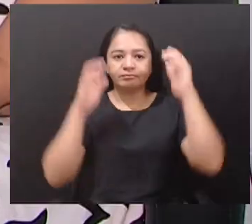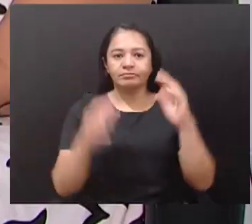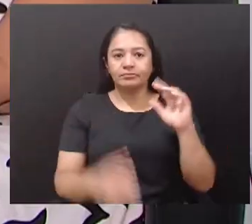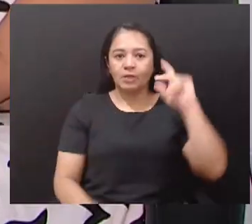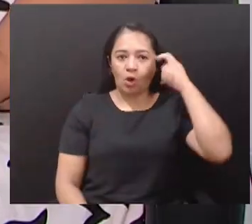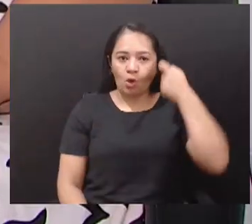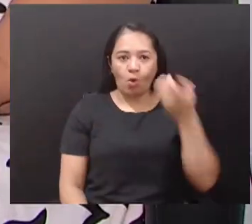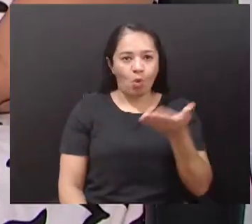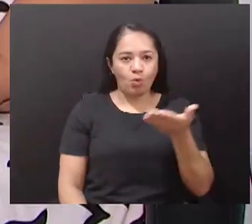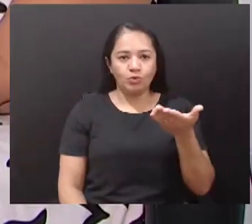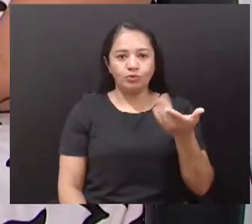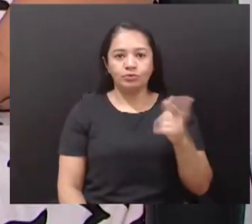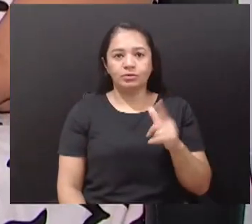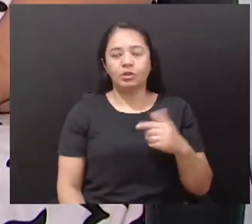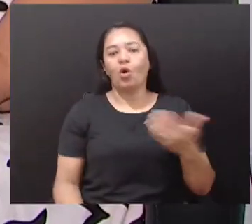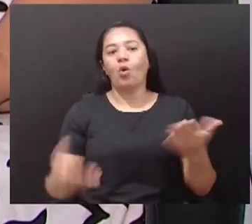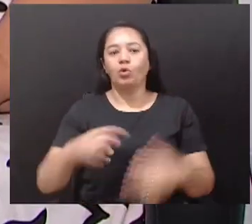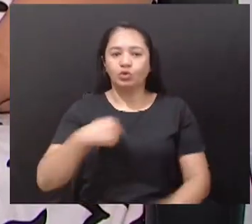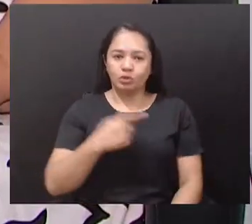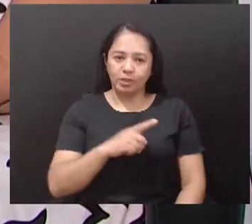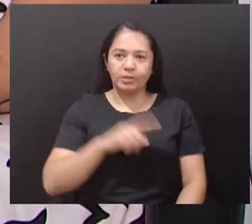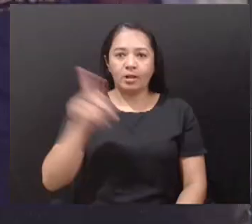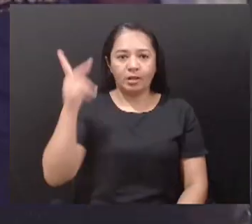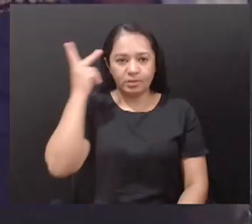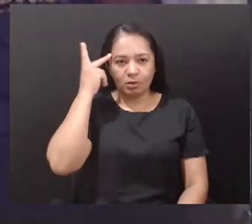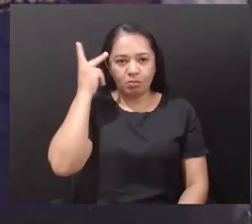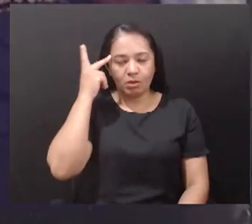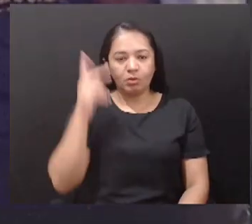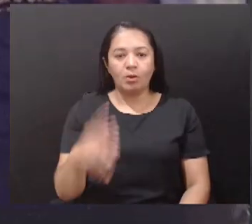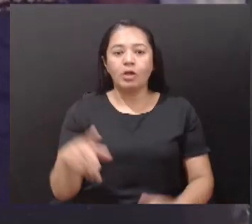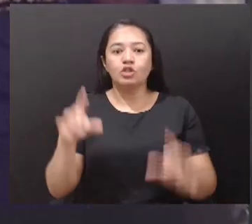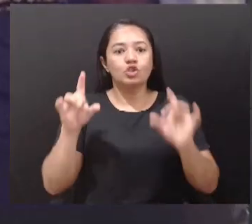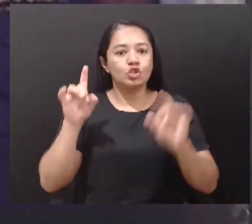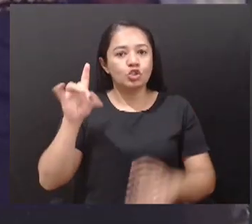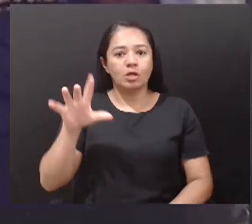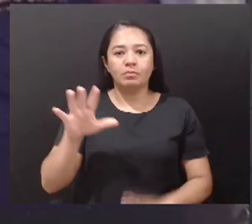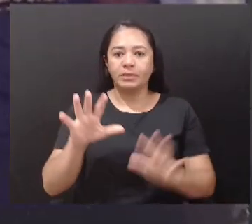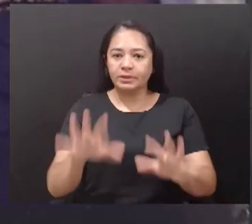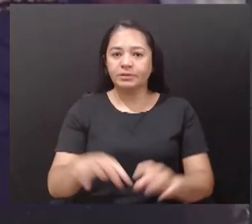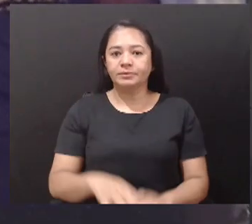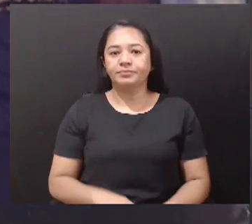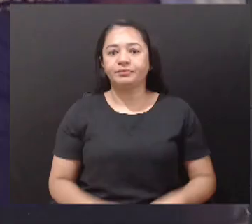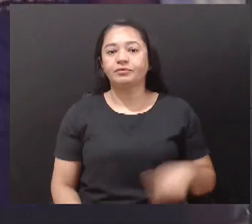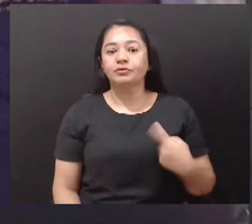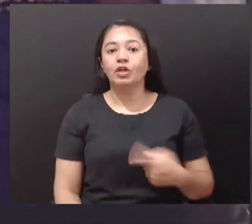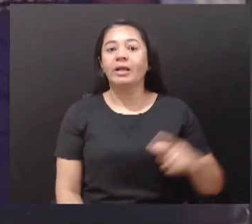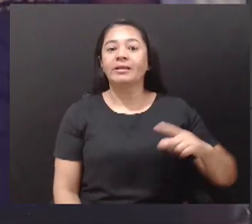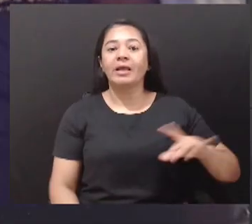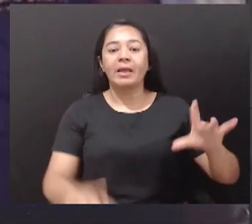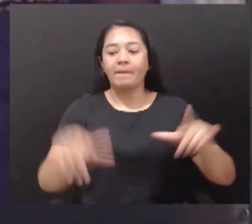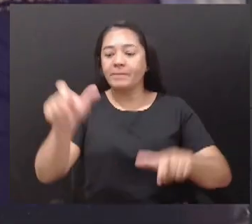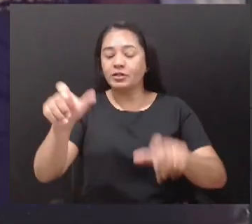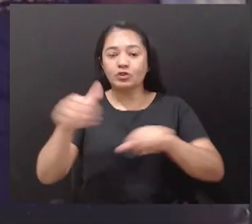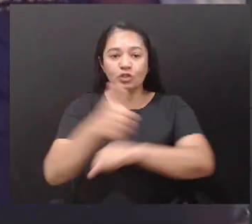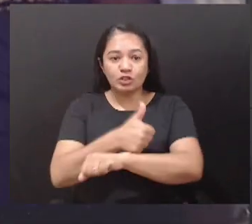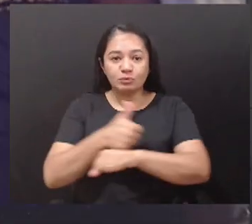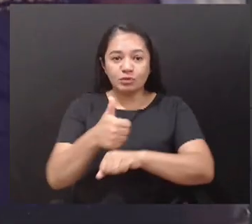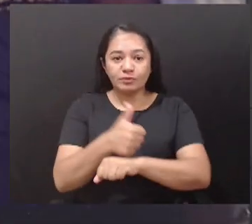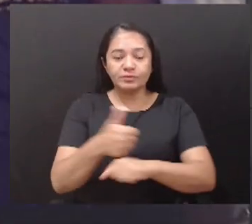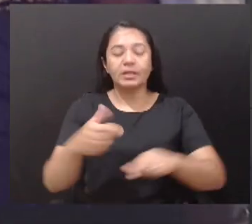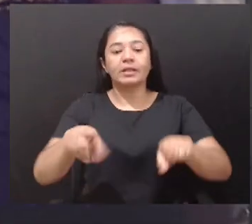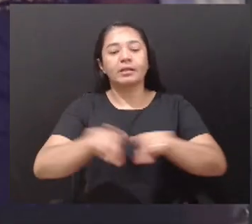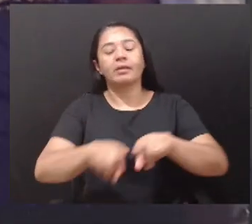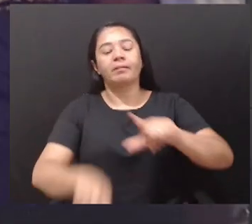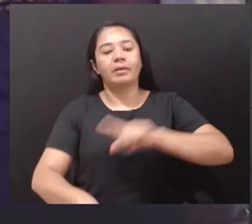uma academia em São Paulo, né? Só para isso. Hoje a gente tem especialistas para isso. Hoje a gente tem a internet que muita